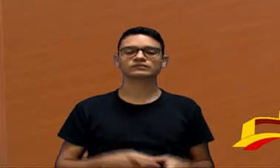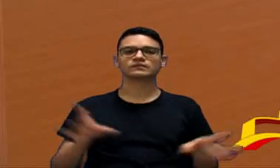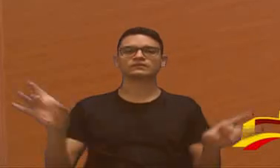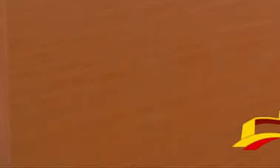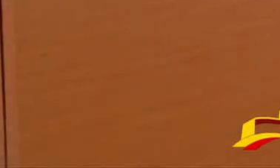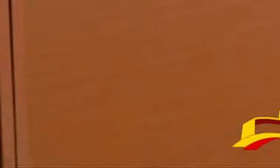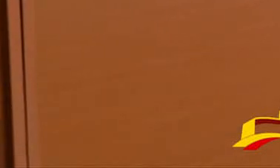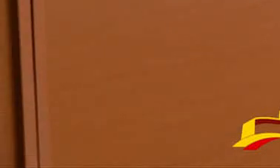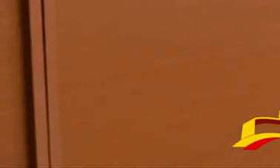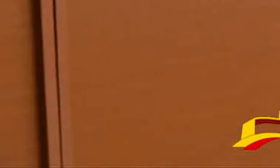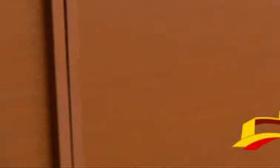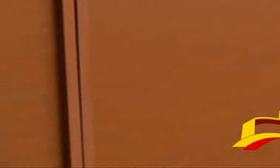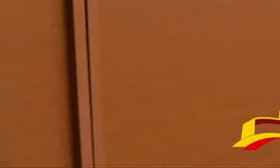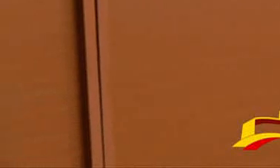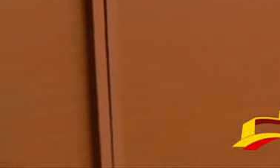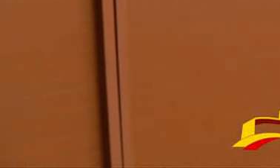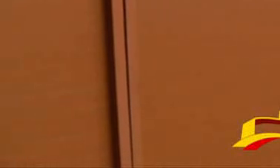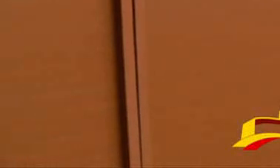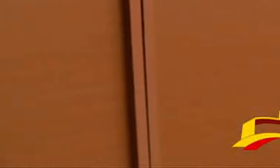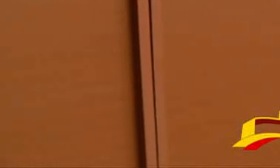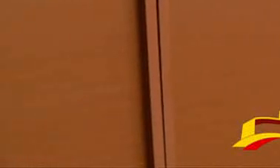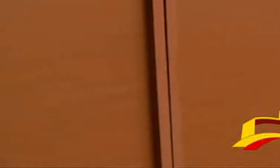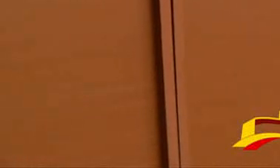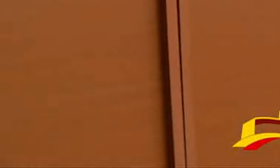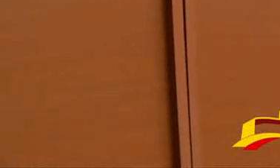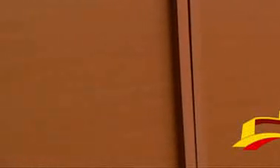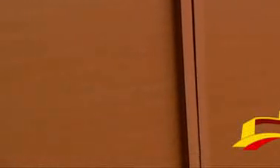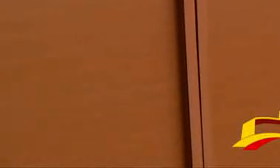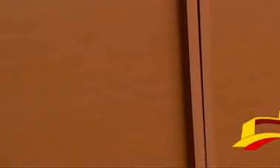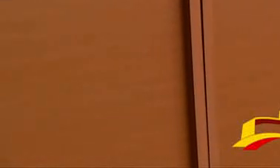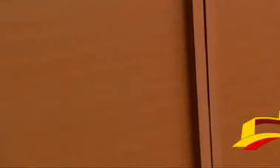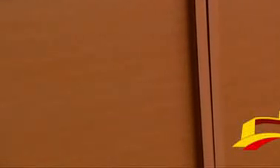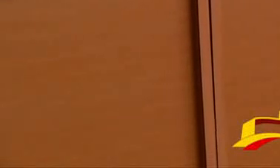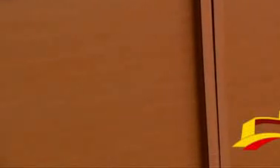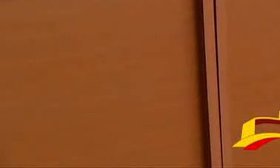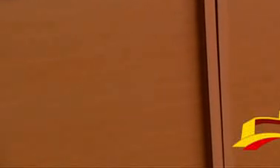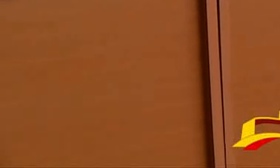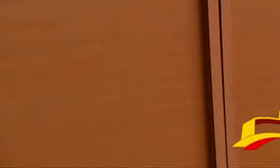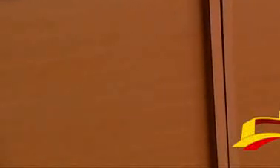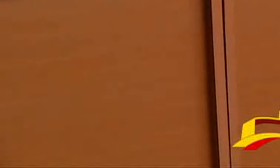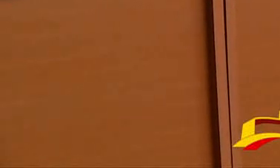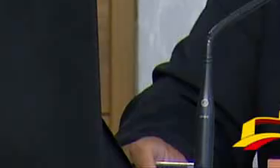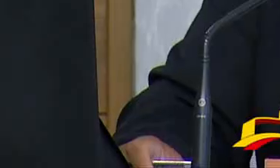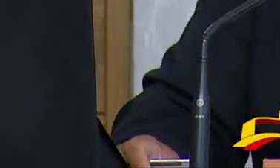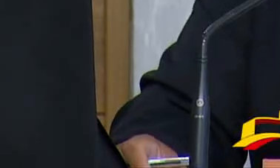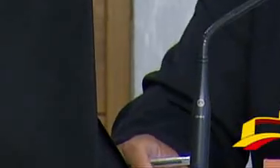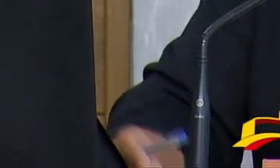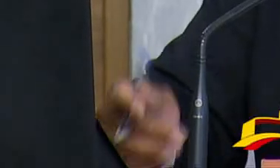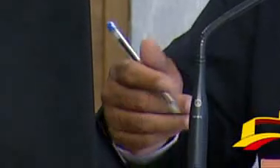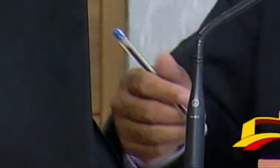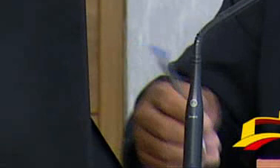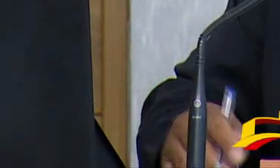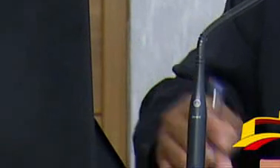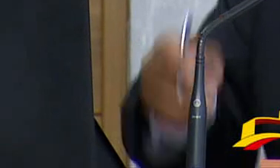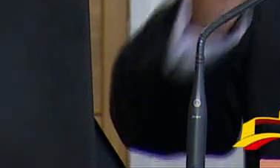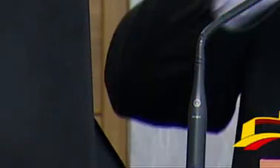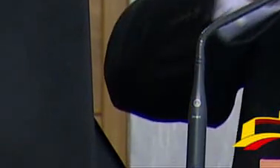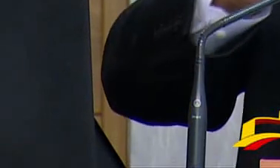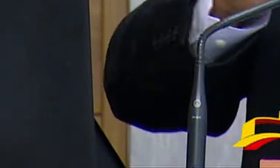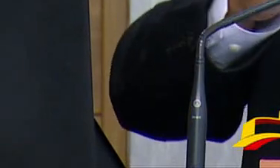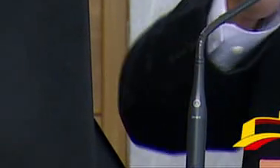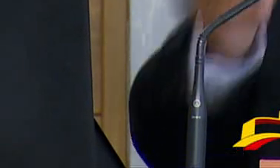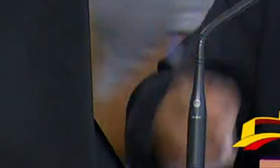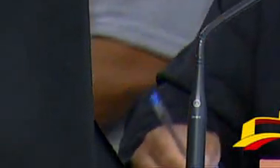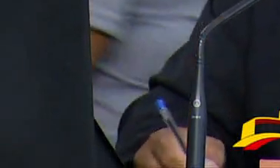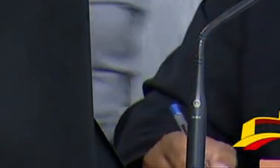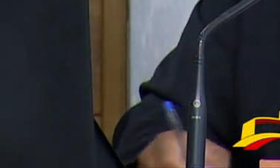Encerrado a discussão, eu coloco em votação. Os vereadores que concordam, permaneçam como estão. Os contrários, manifestar. Voto contrário, 4 votos contrários.